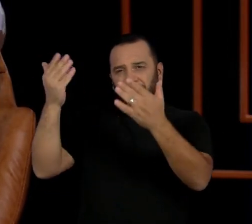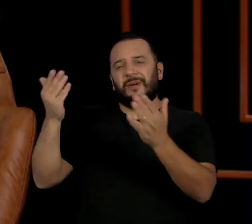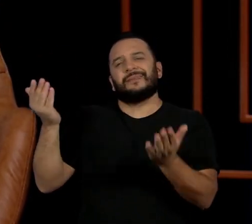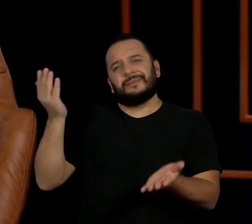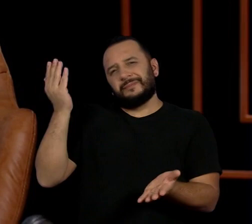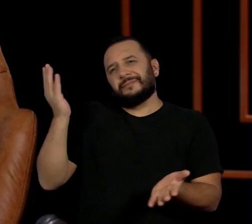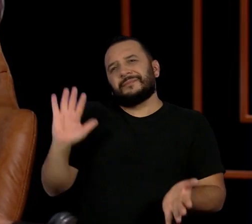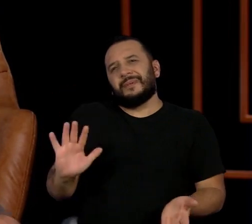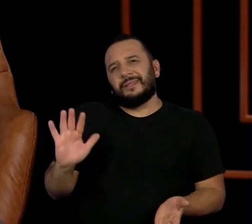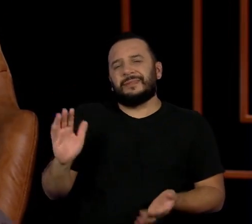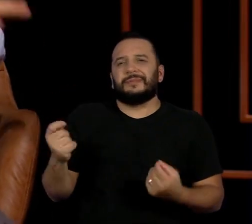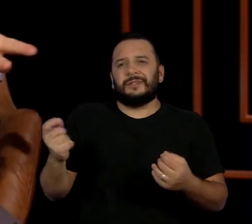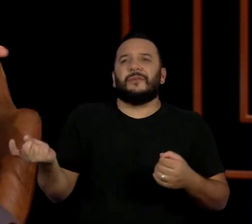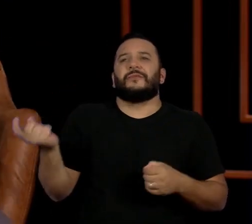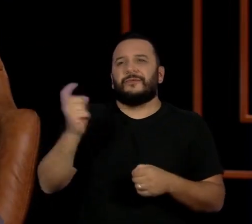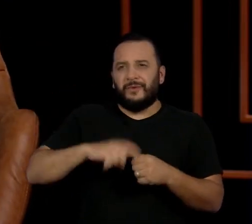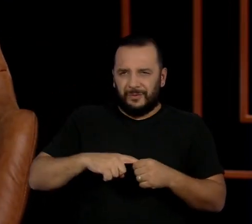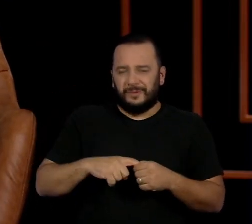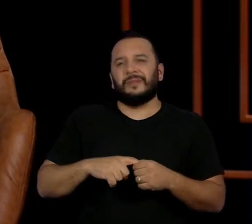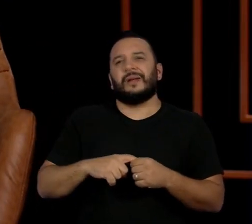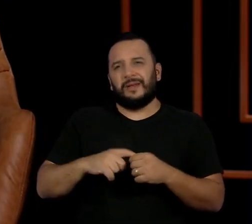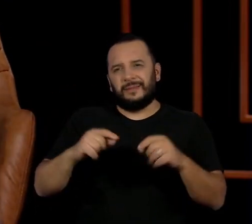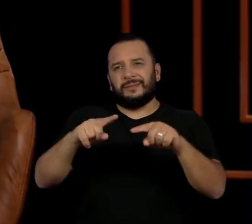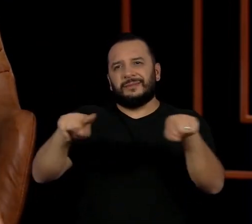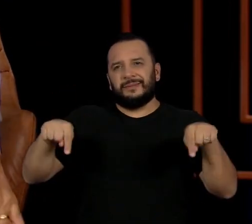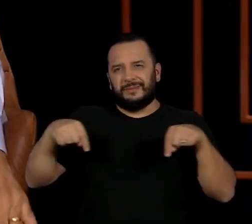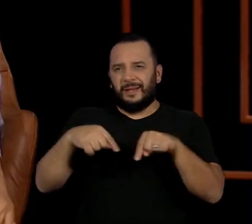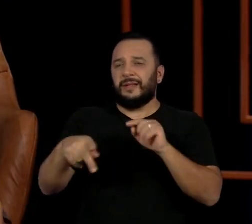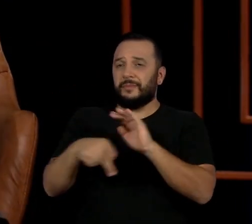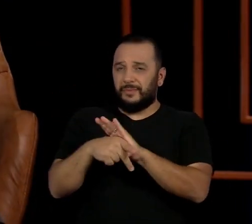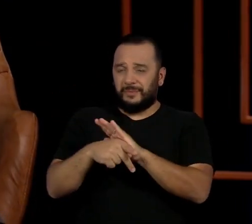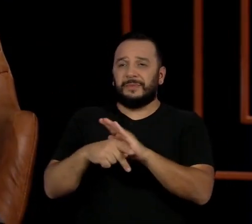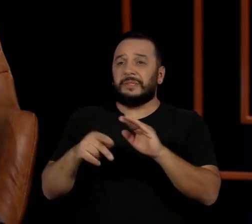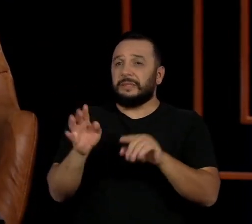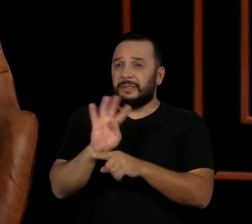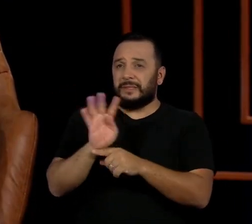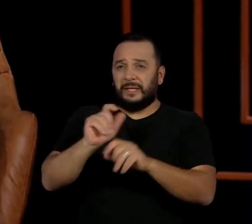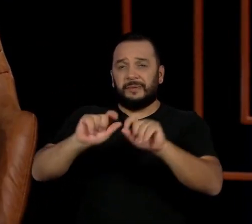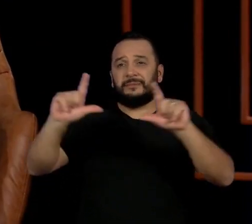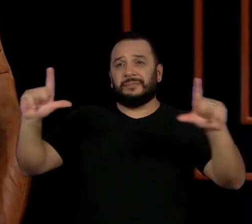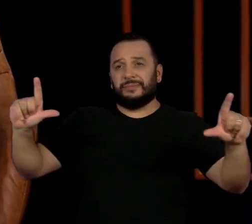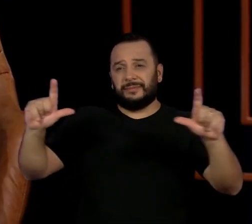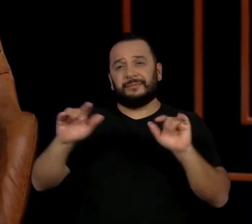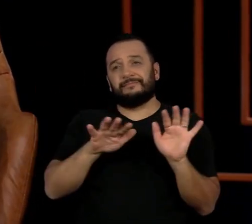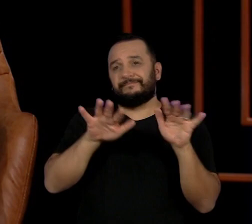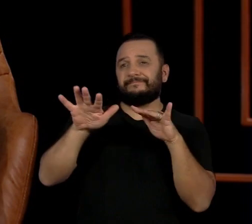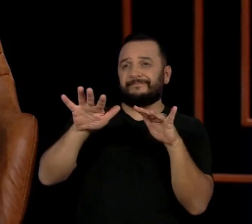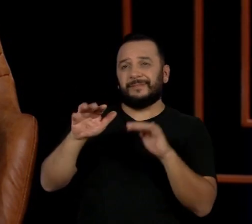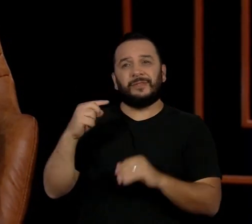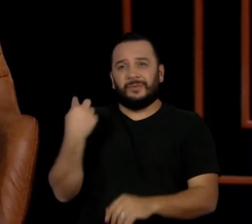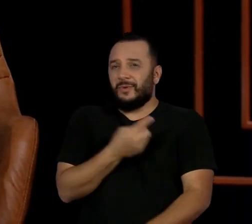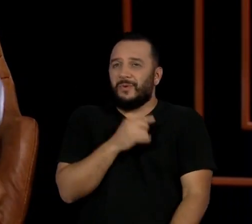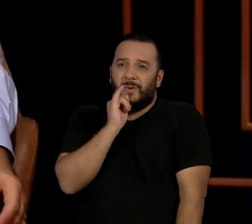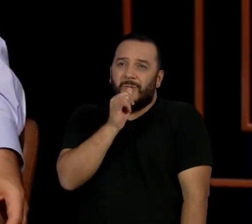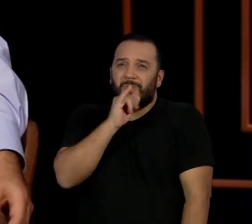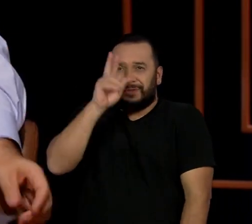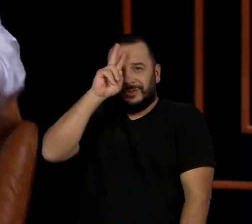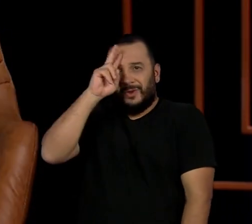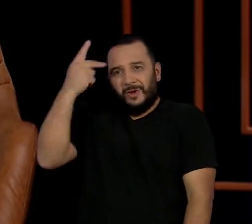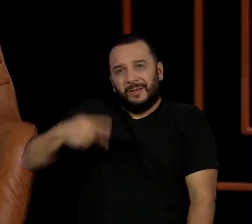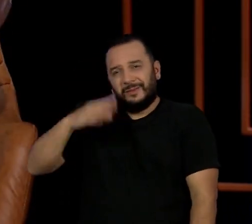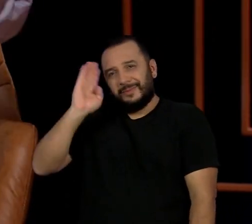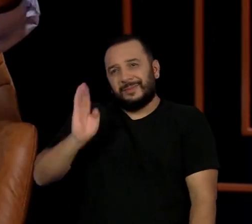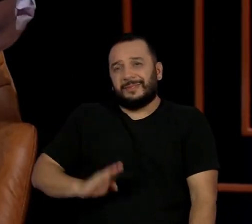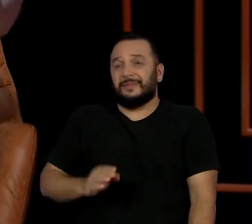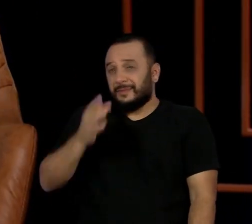as salas têm que voltar o público para a sala de cinema. A gente conta as nossas histórias, entendeu? As pessoas têm que ver as nossas